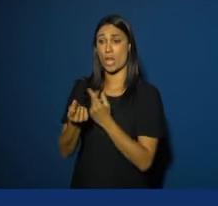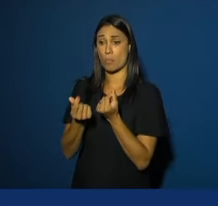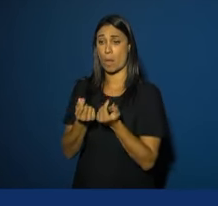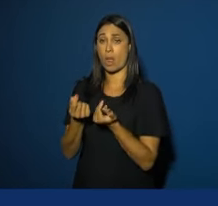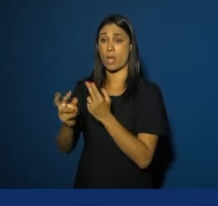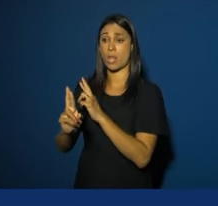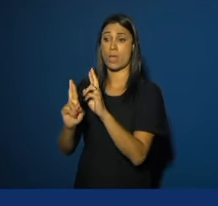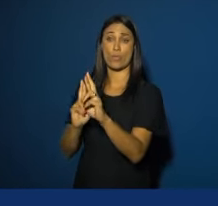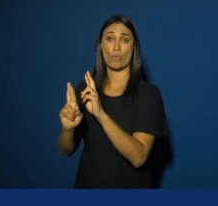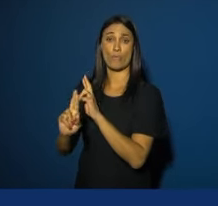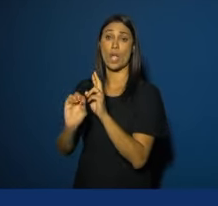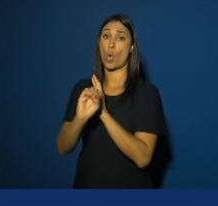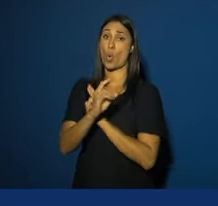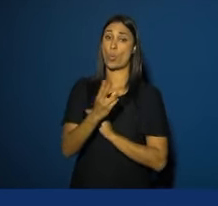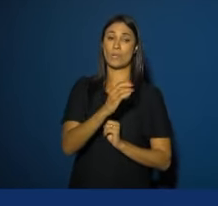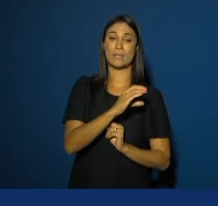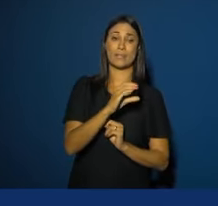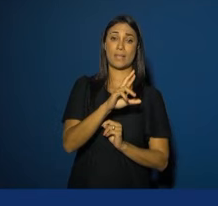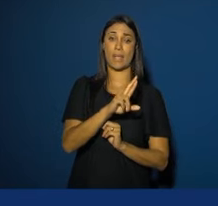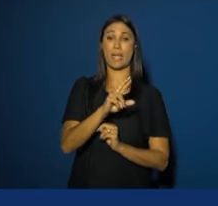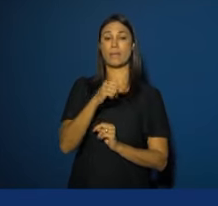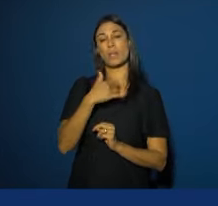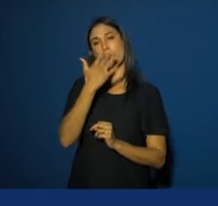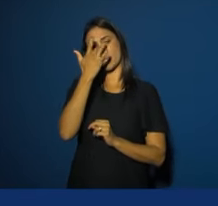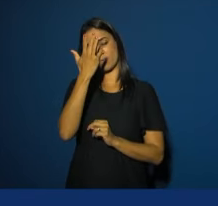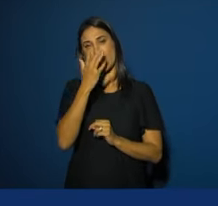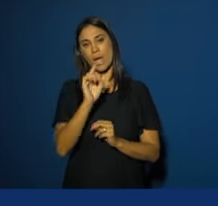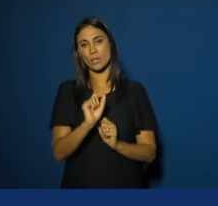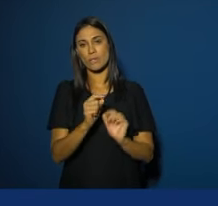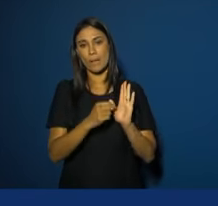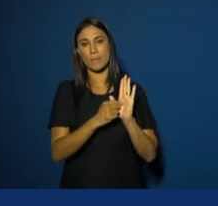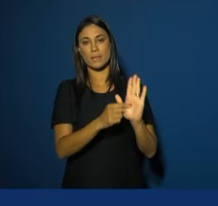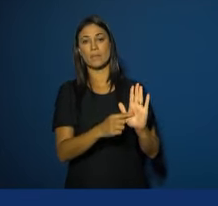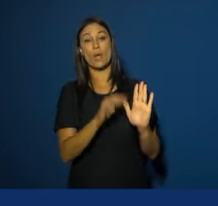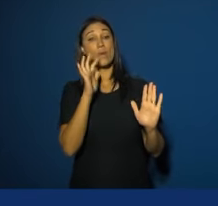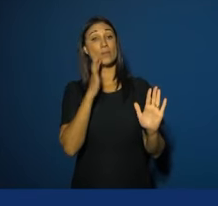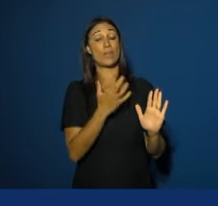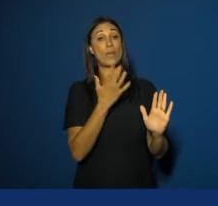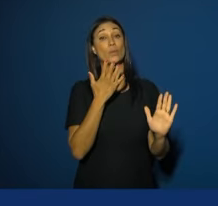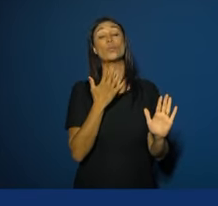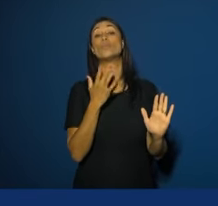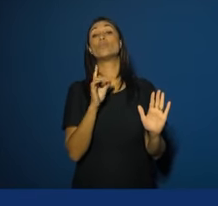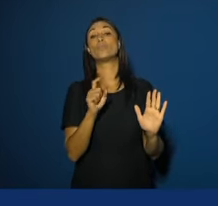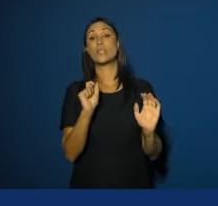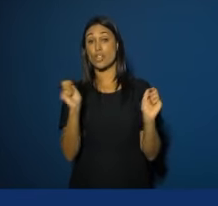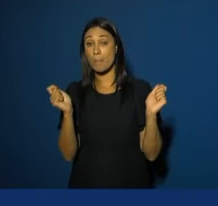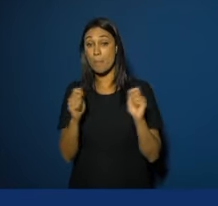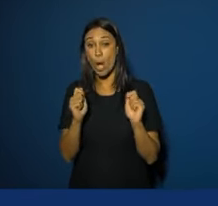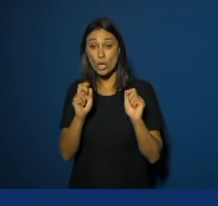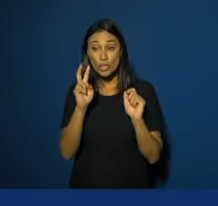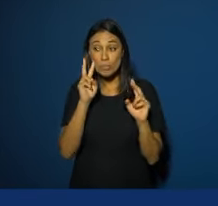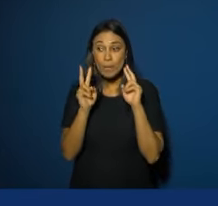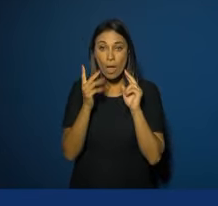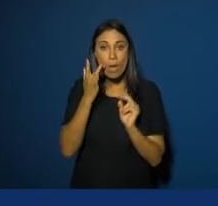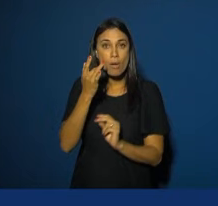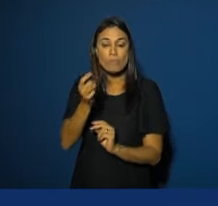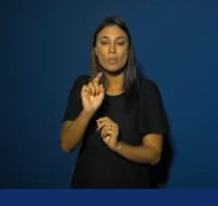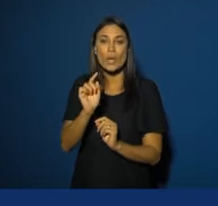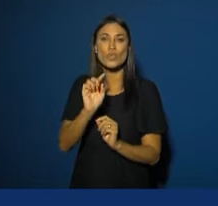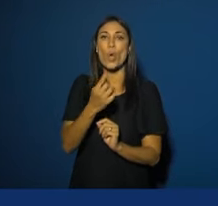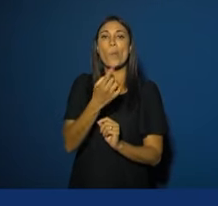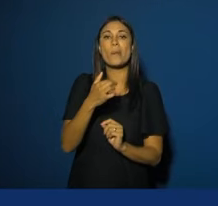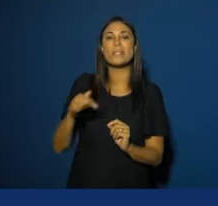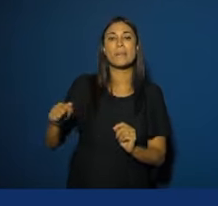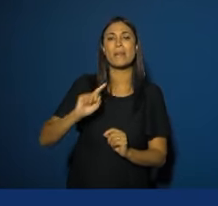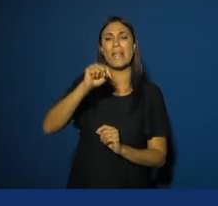ecor rodovias ou em CCR é mais fácil essa porque ela vai apresentar o resultado amanhã então vocês já podem olhar amanhã Não Precisa conferir Daqui